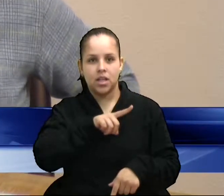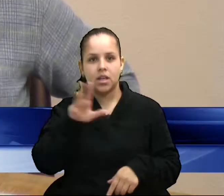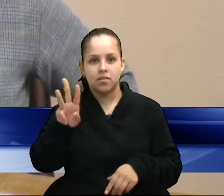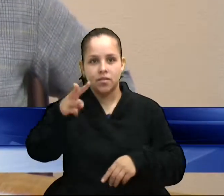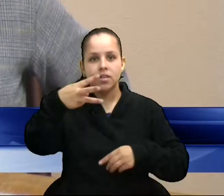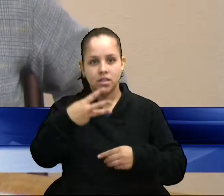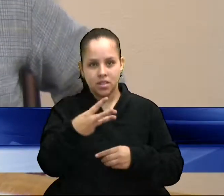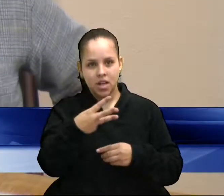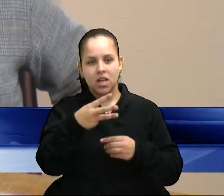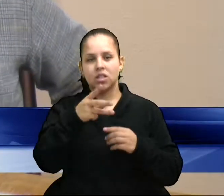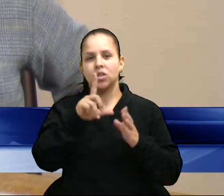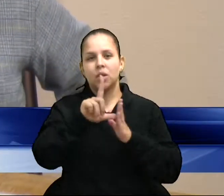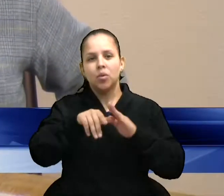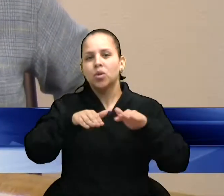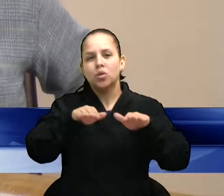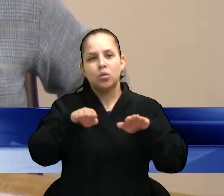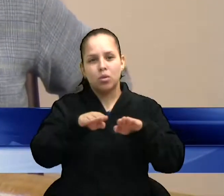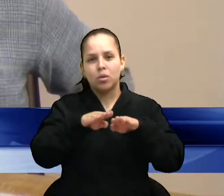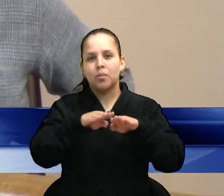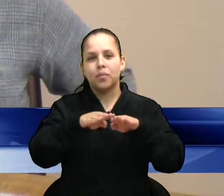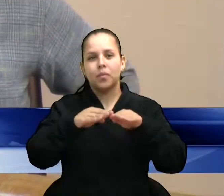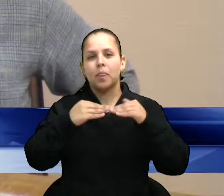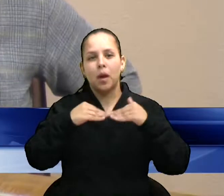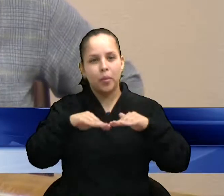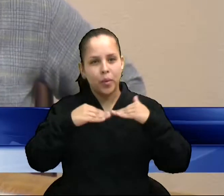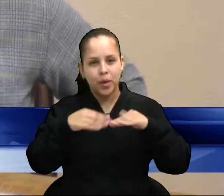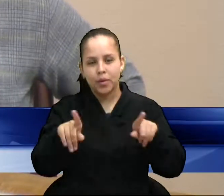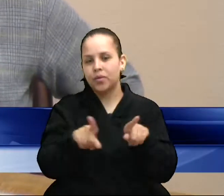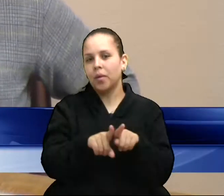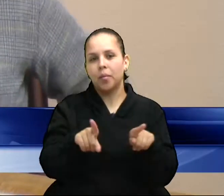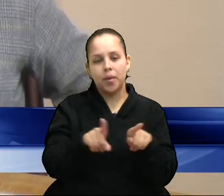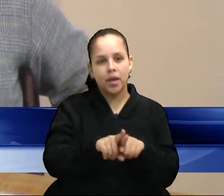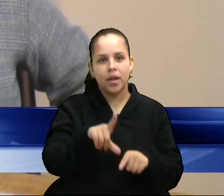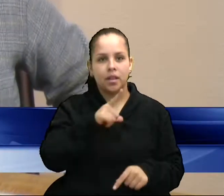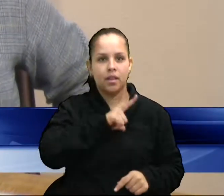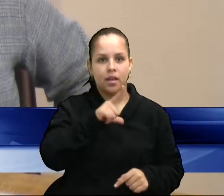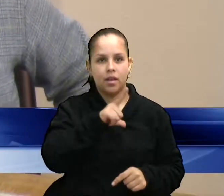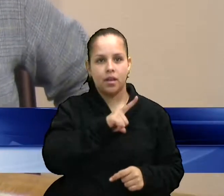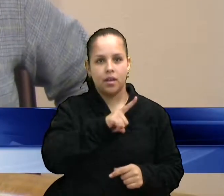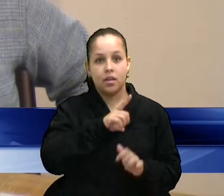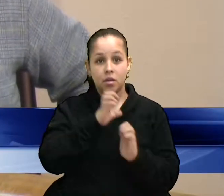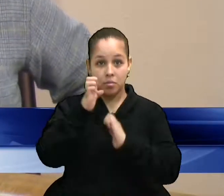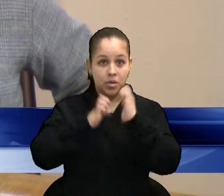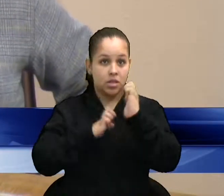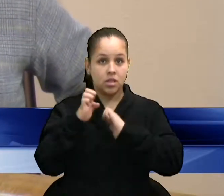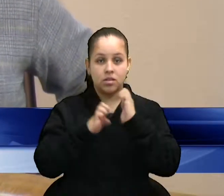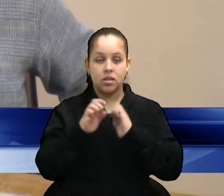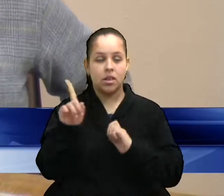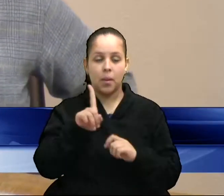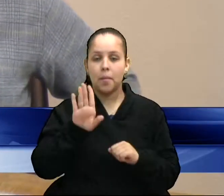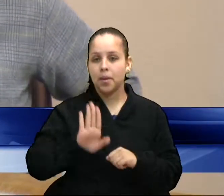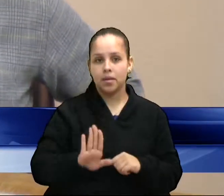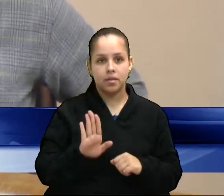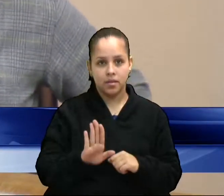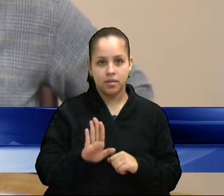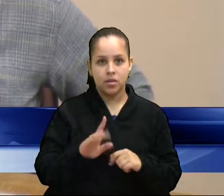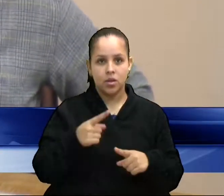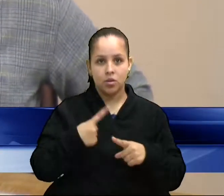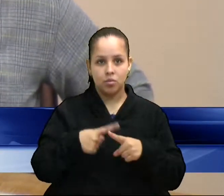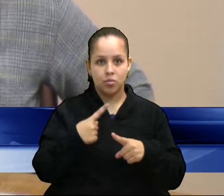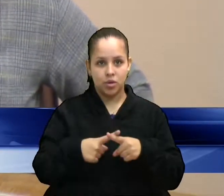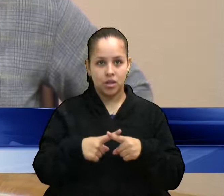dos caminhoneiros, né, que tivemos aí enfrentando várias mobilizações, as nossas empresas não pararam, porque o nosso fretamento